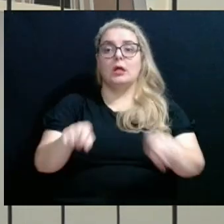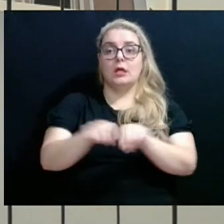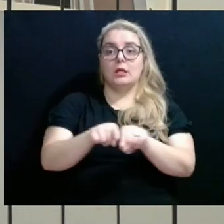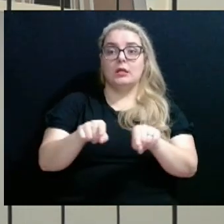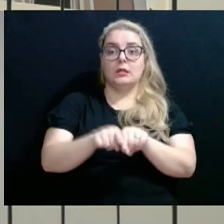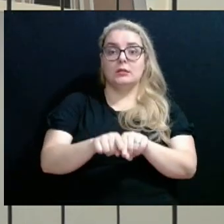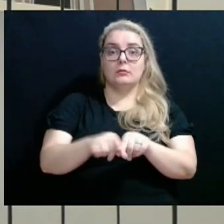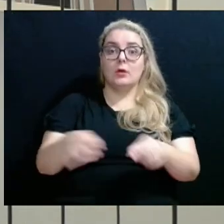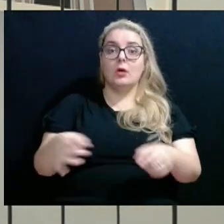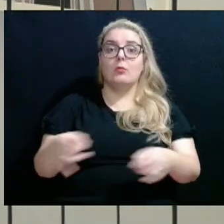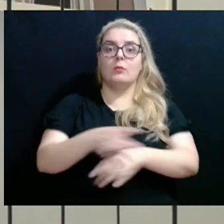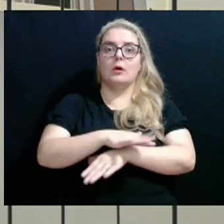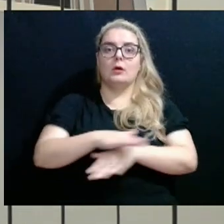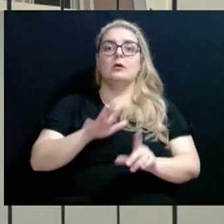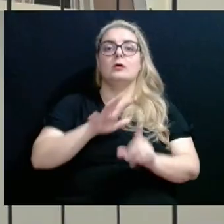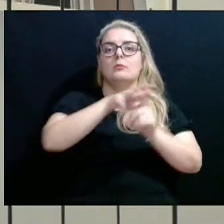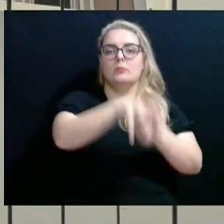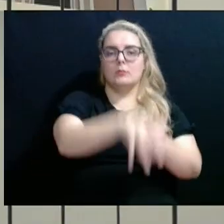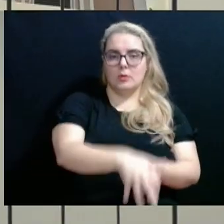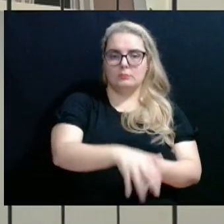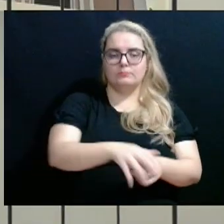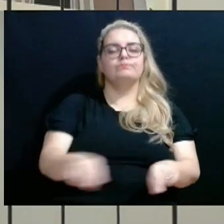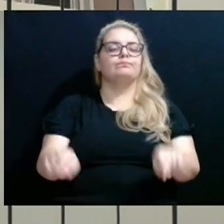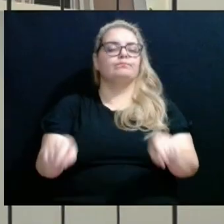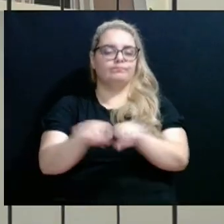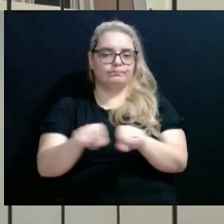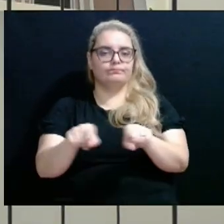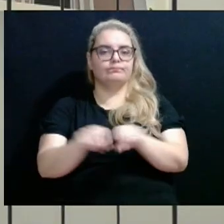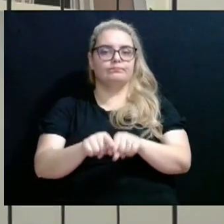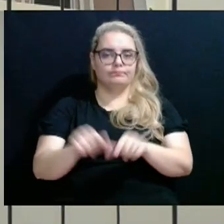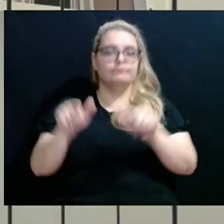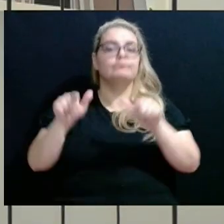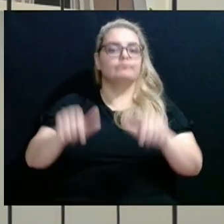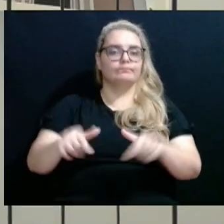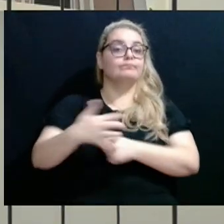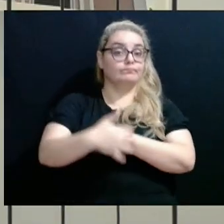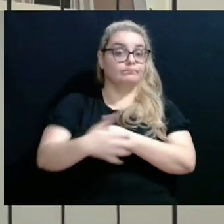combate ao bullying, inclusive no ambiente digital.